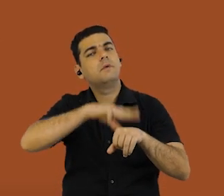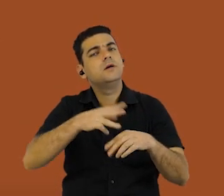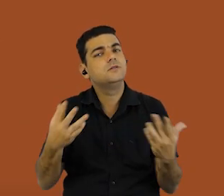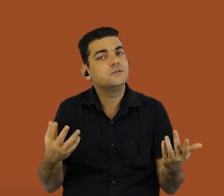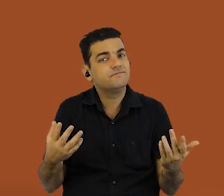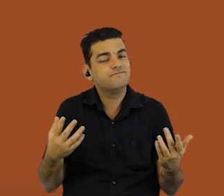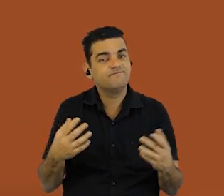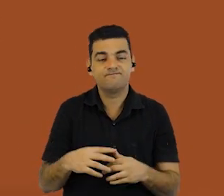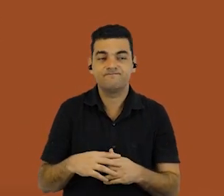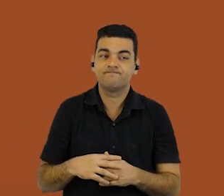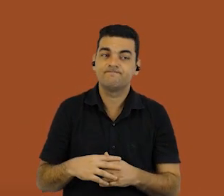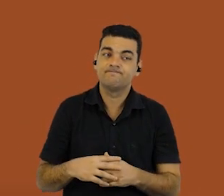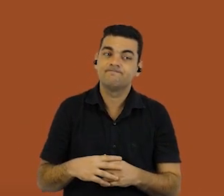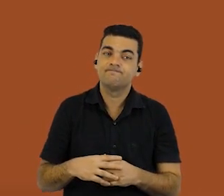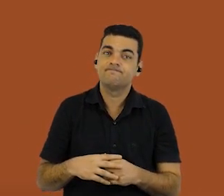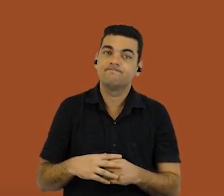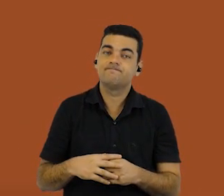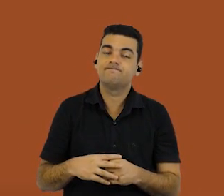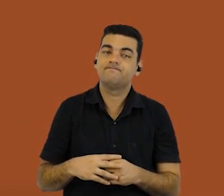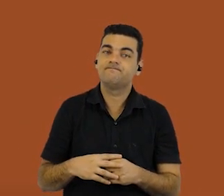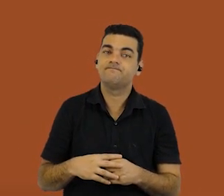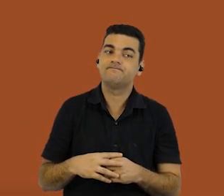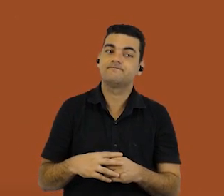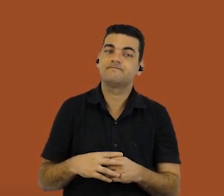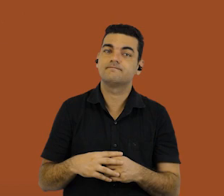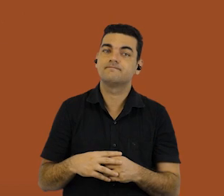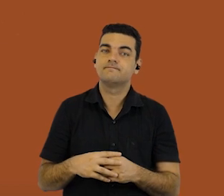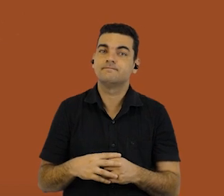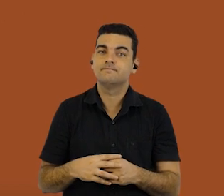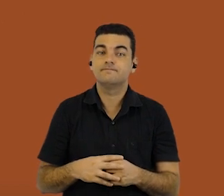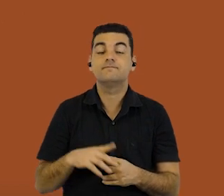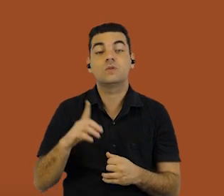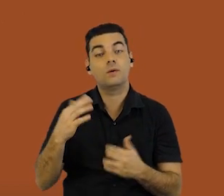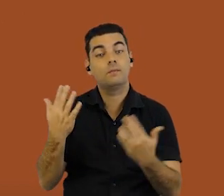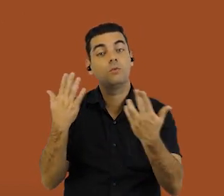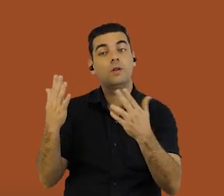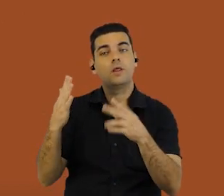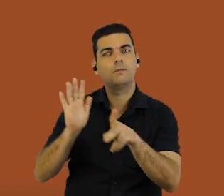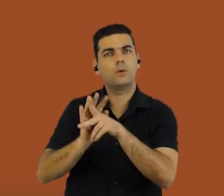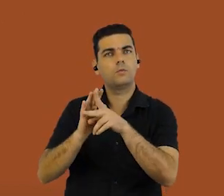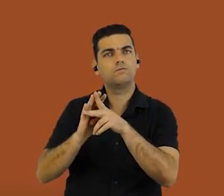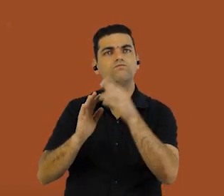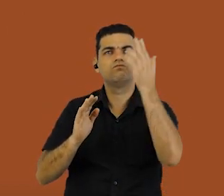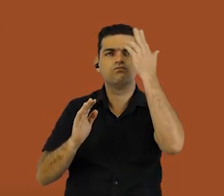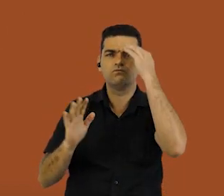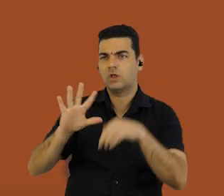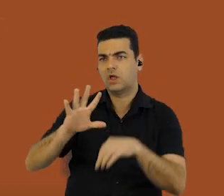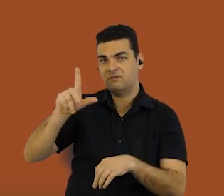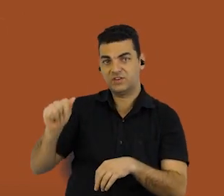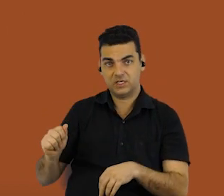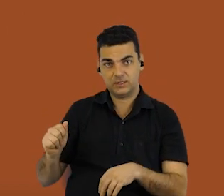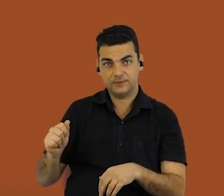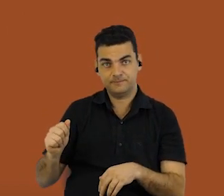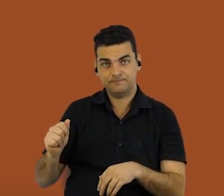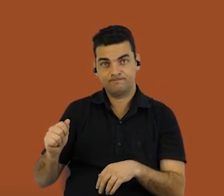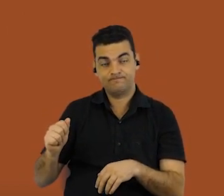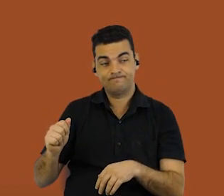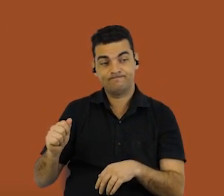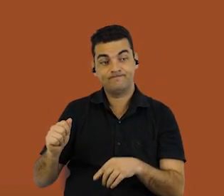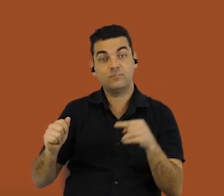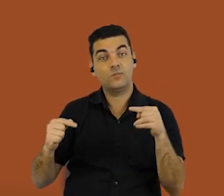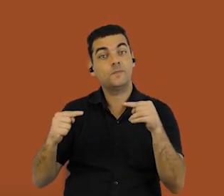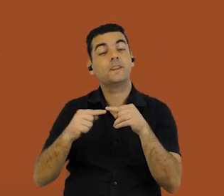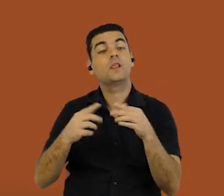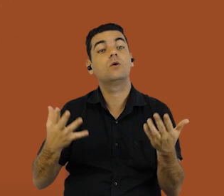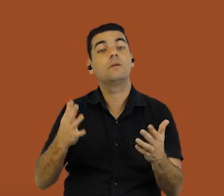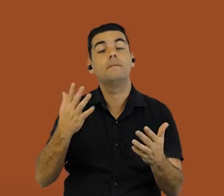triângulo retângulo. Então, é a partir do saber africano que nós justificamos que não se